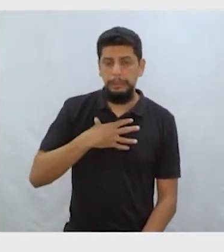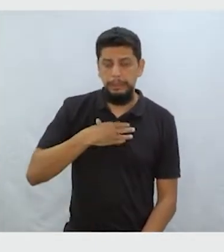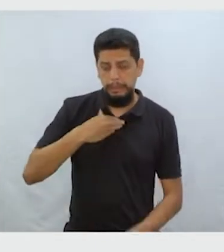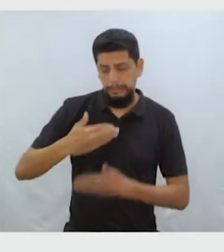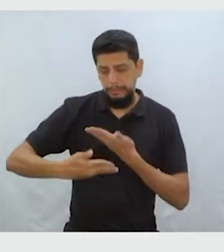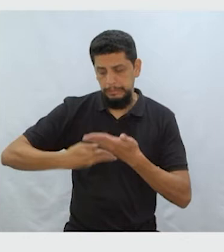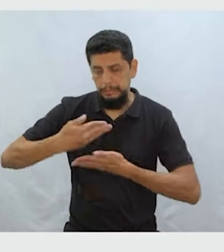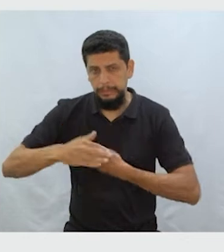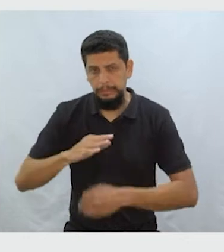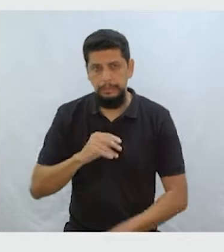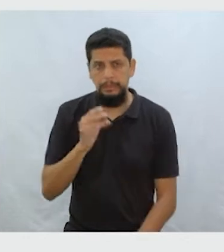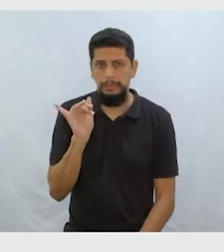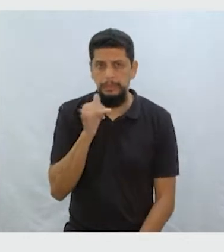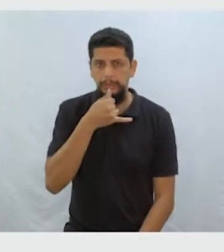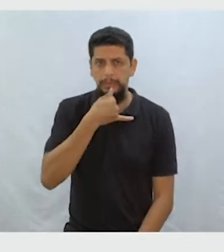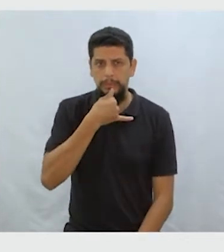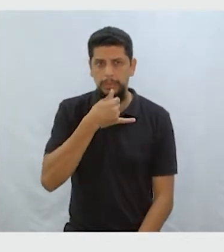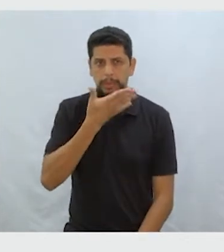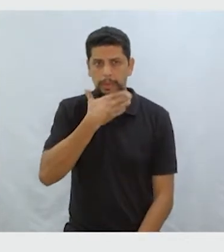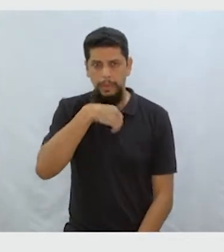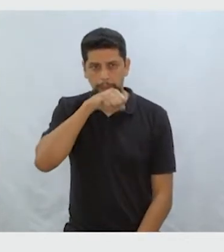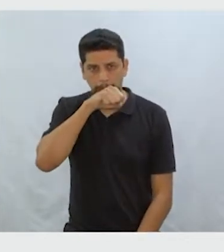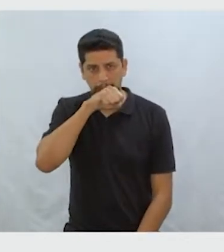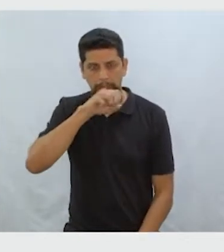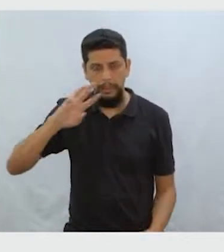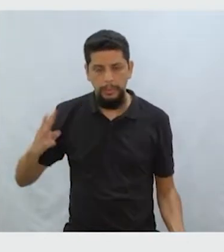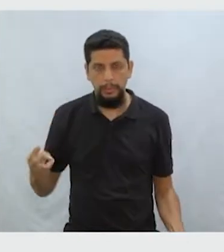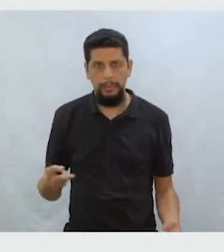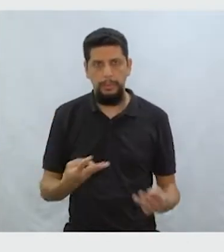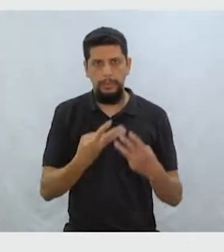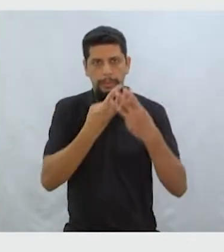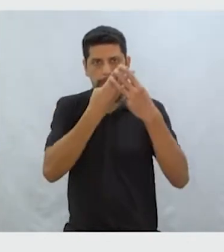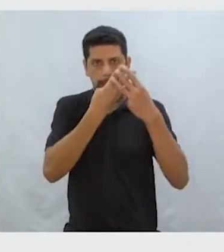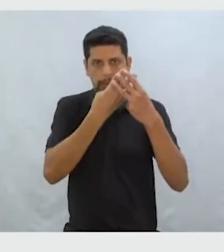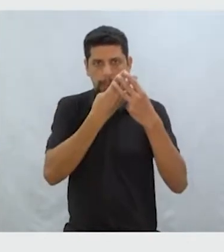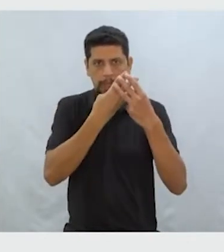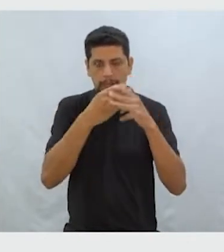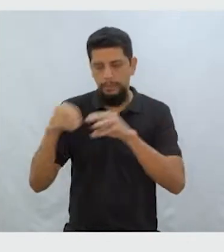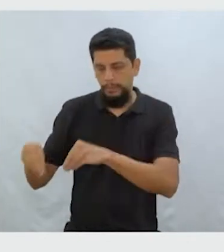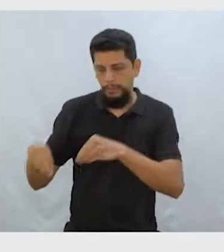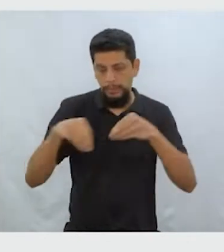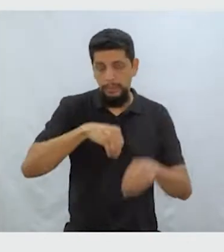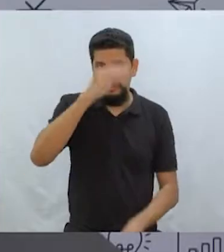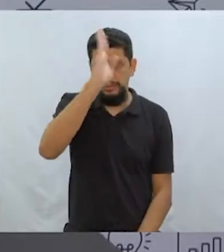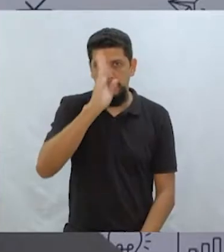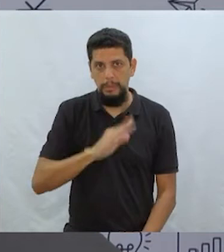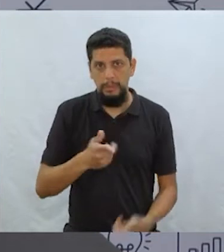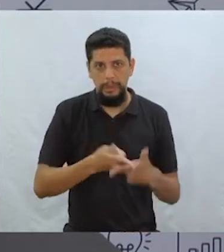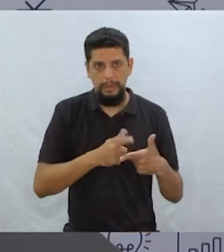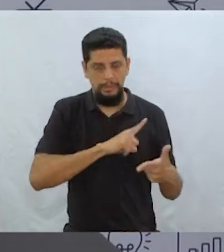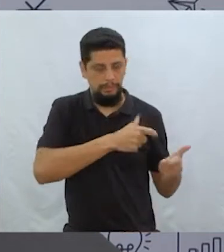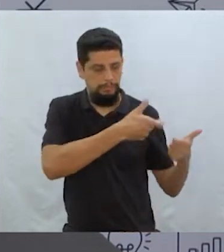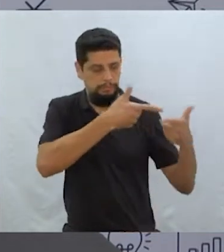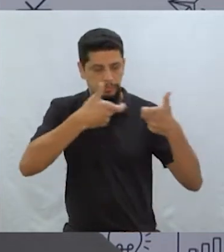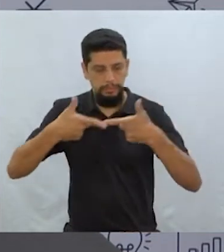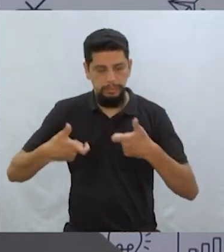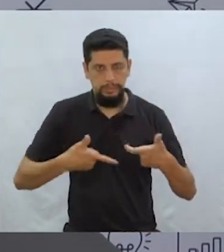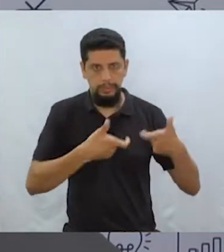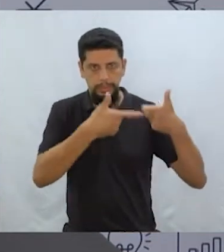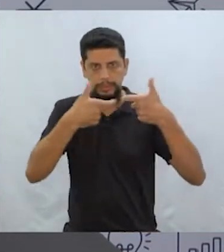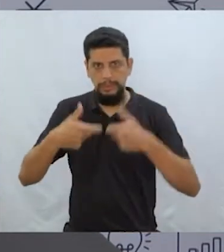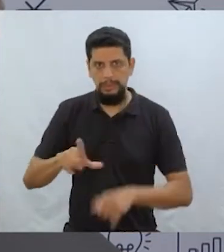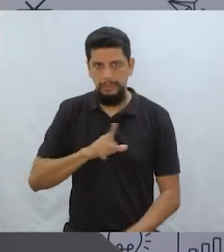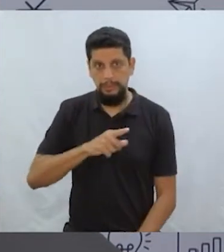triste Claro os pais judeus eram refugiados aqui no Brasil por conta da Guerra Então ela